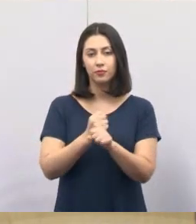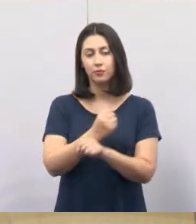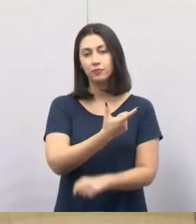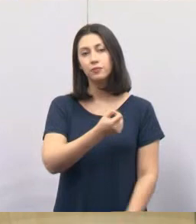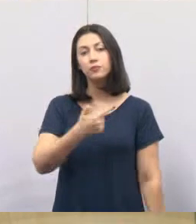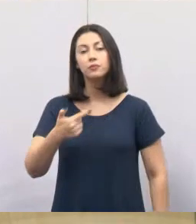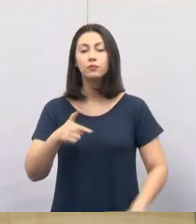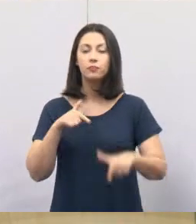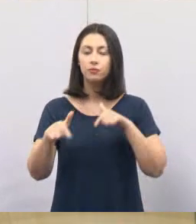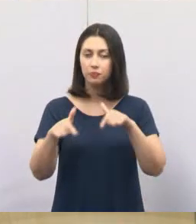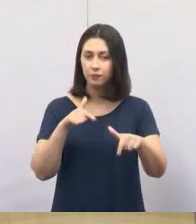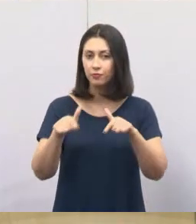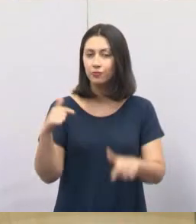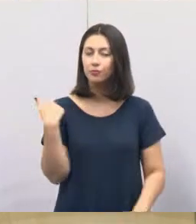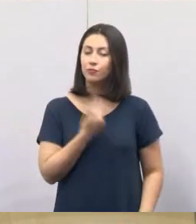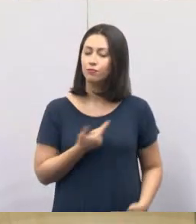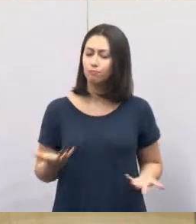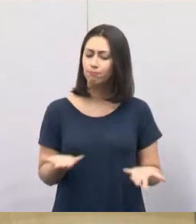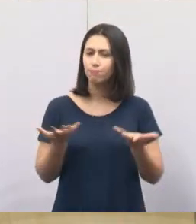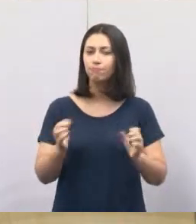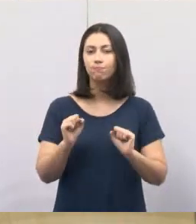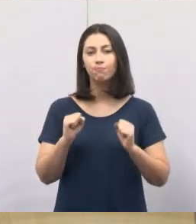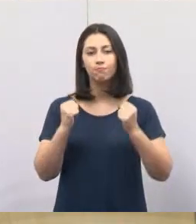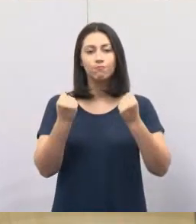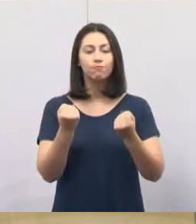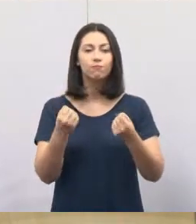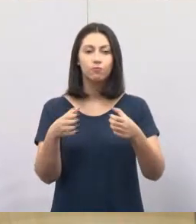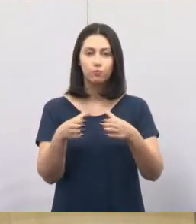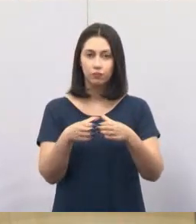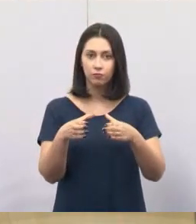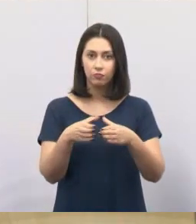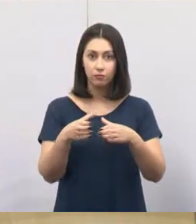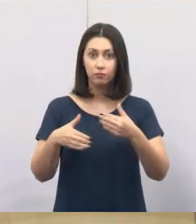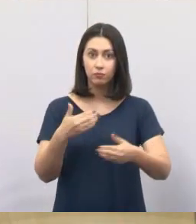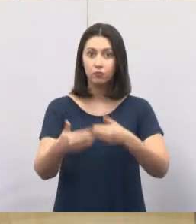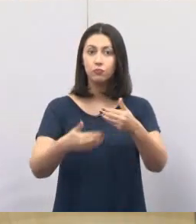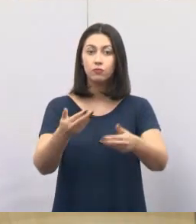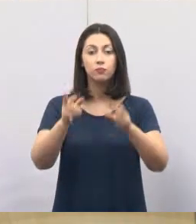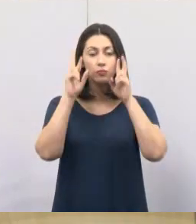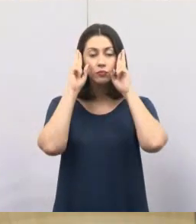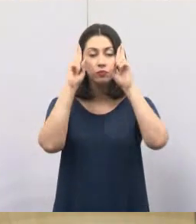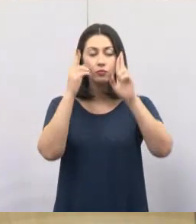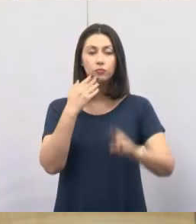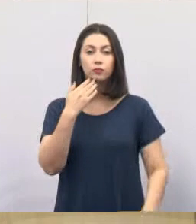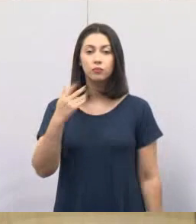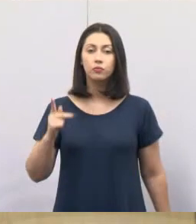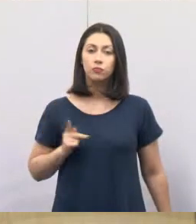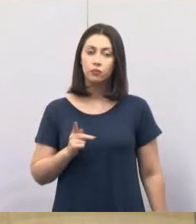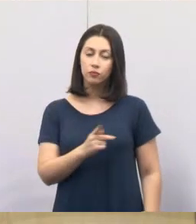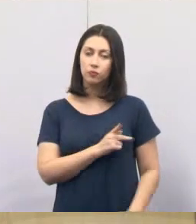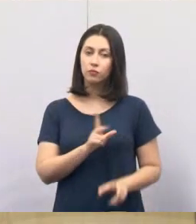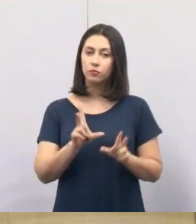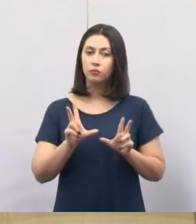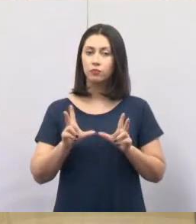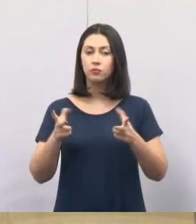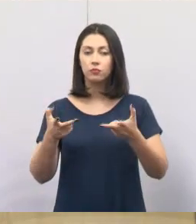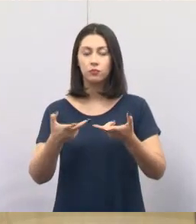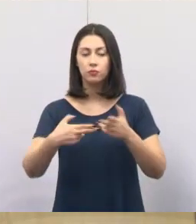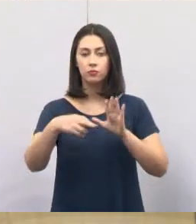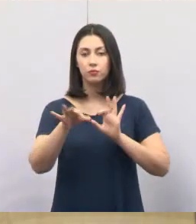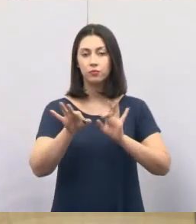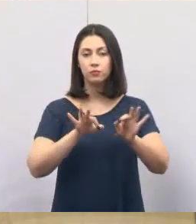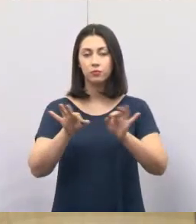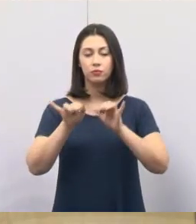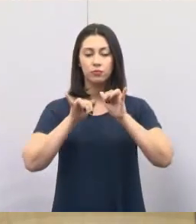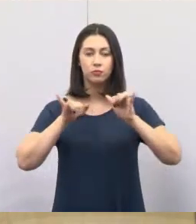2022, enaltecendo o desempenho de toda a equipe ao longo desse ano. Respeitosamente, requeremos a presença da casa que seja adotada as providências